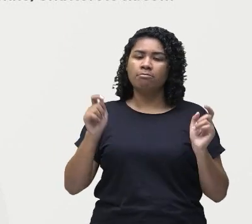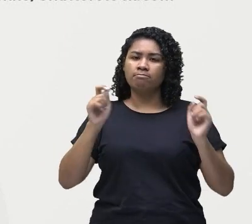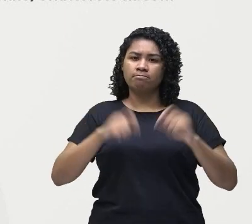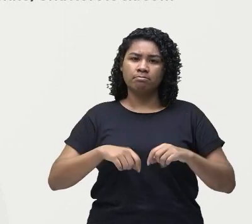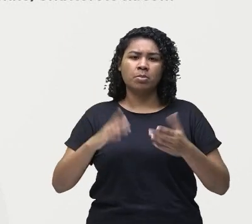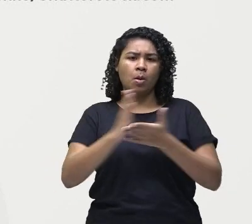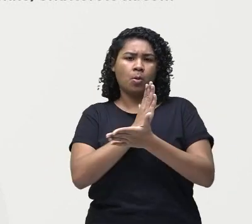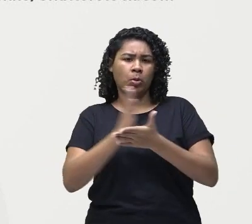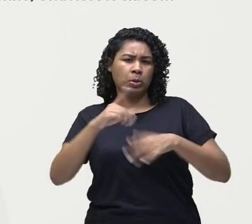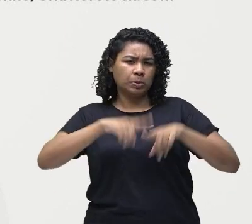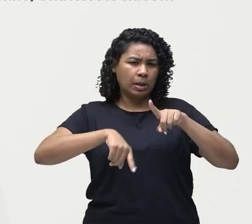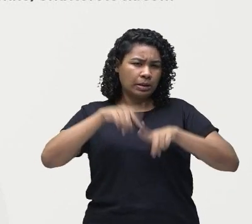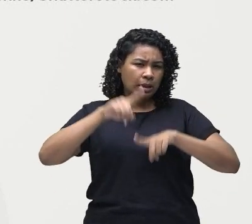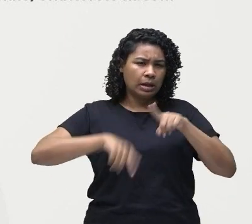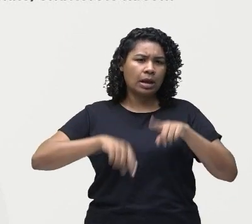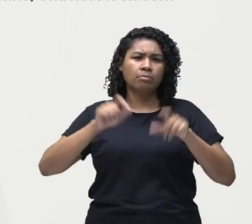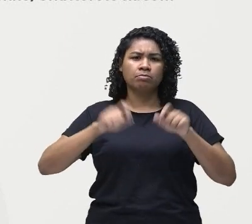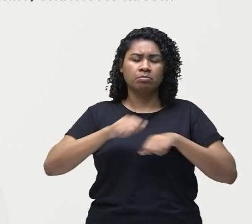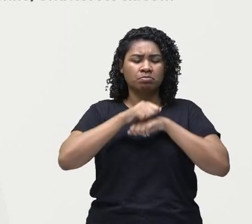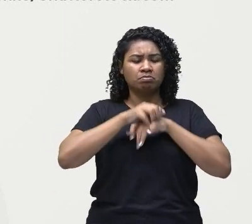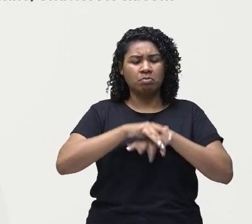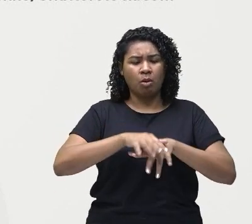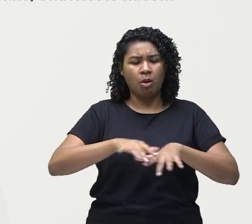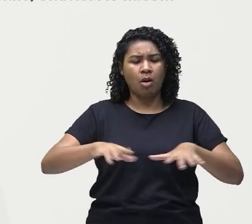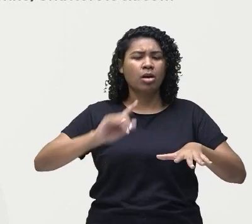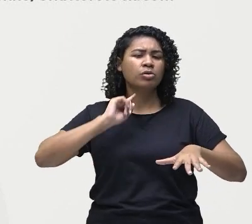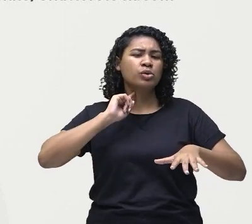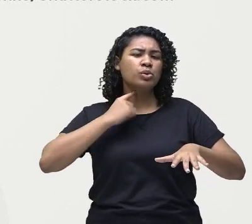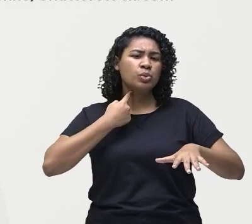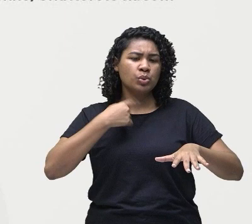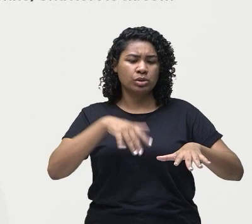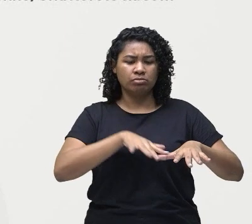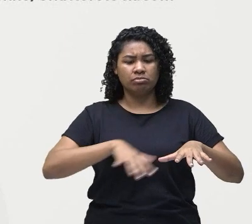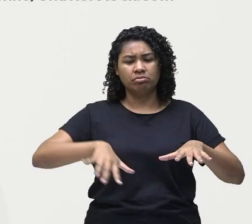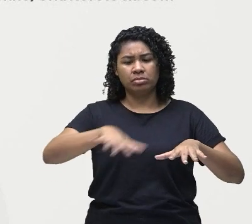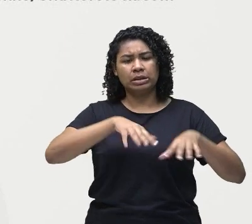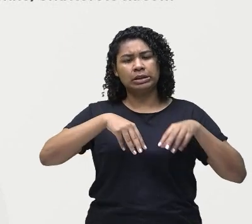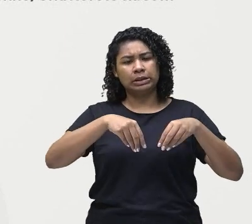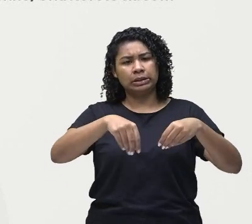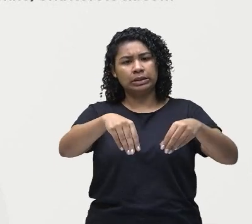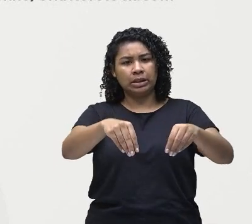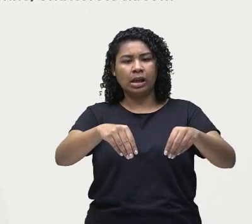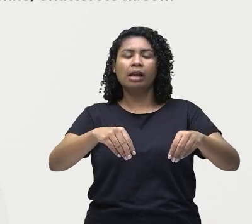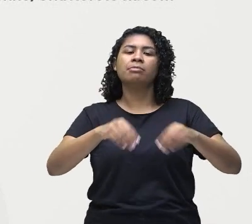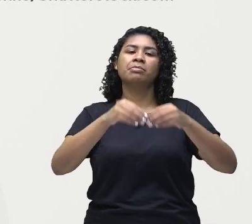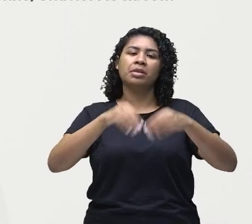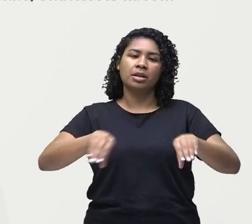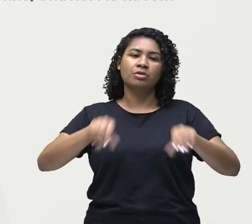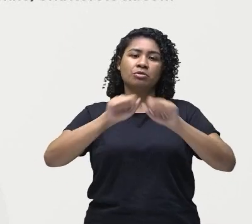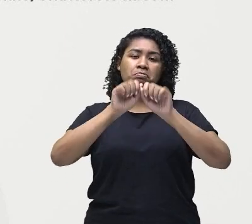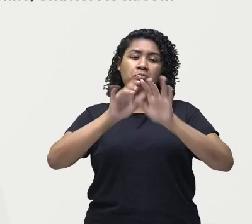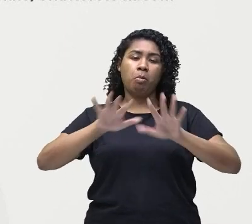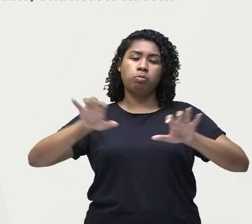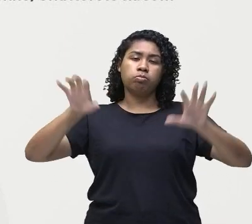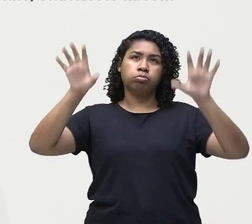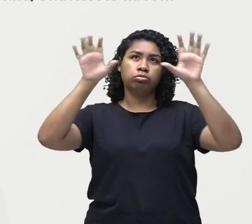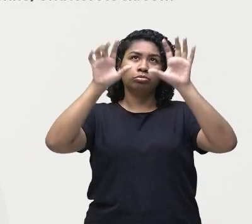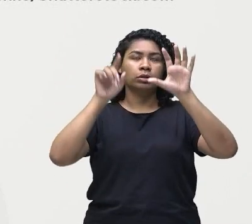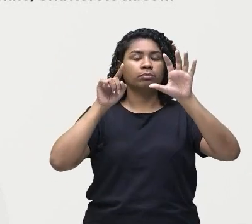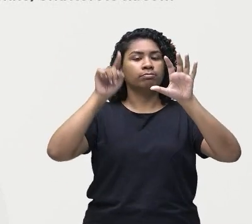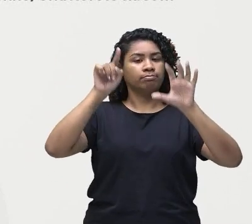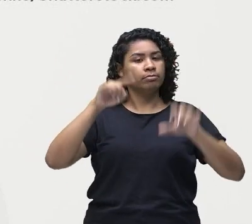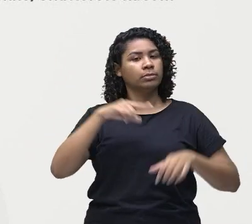produtos podem contaminar o solo e liberar metais pesados na atmosfera. Isso é algo